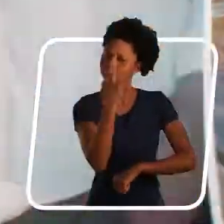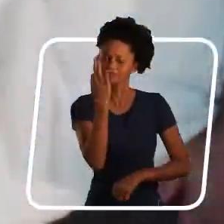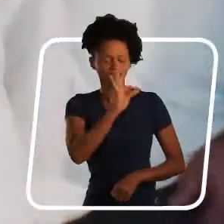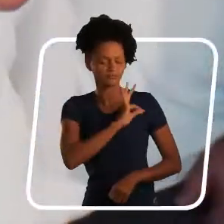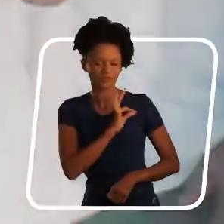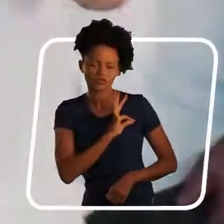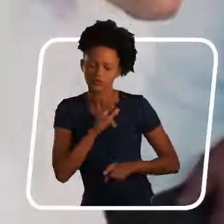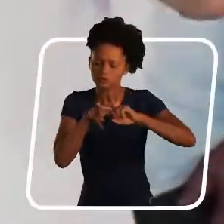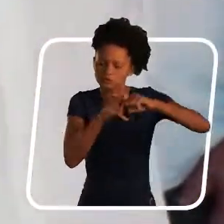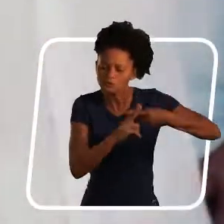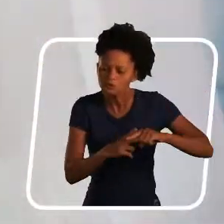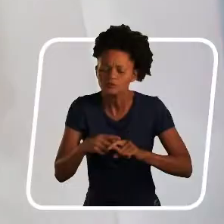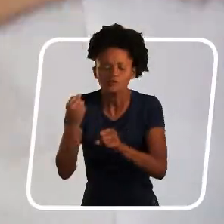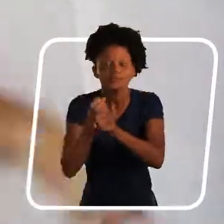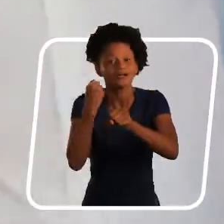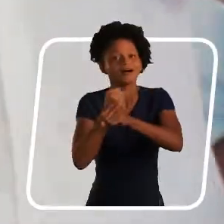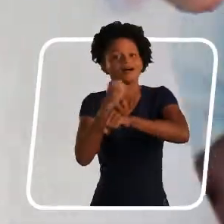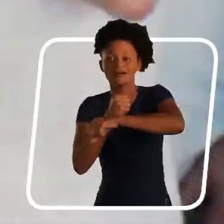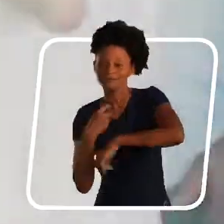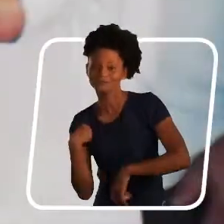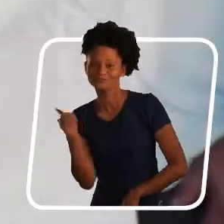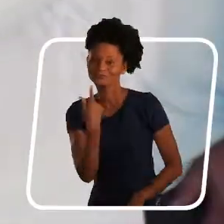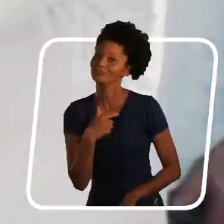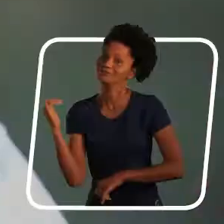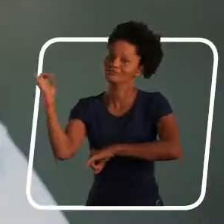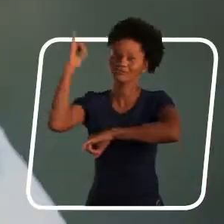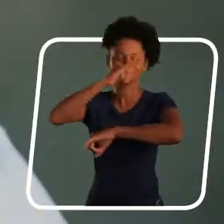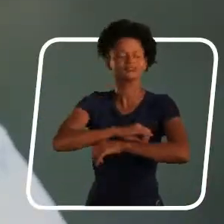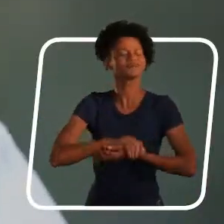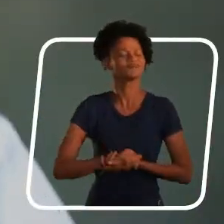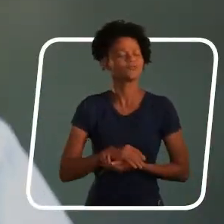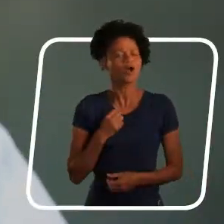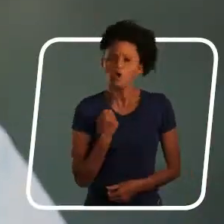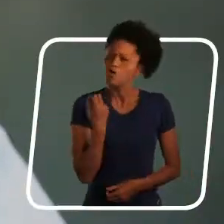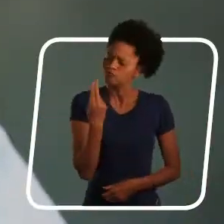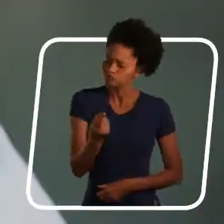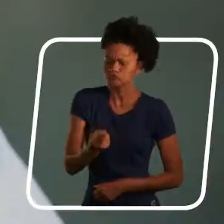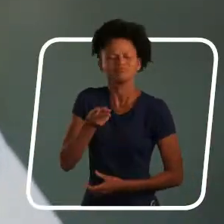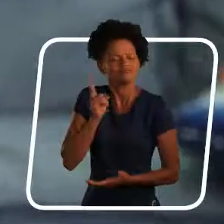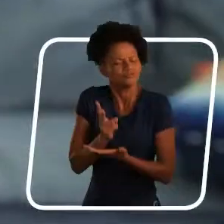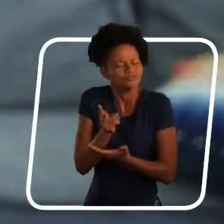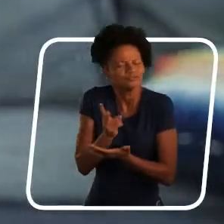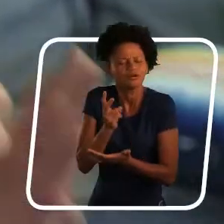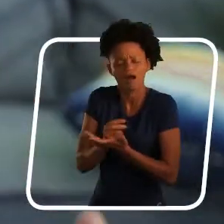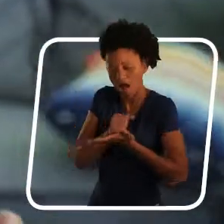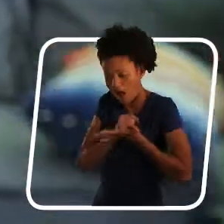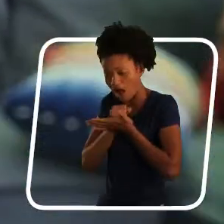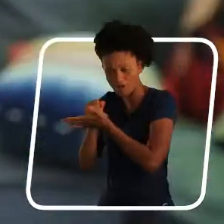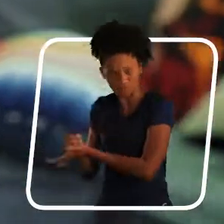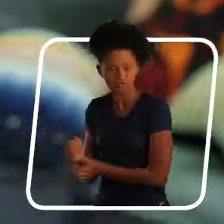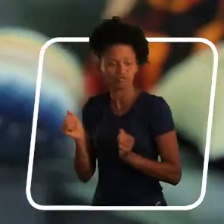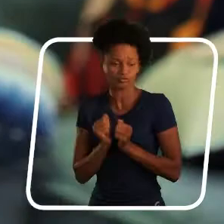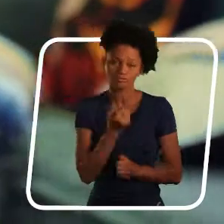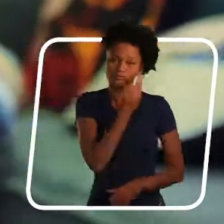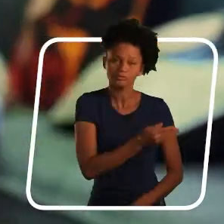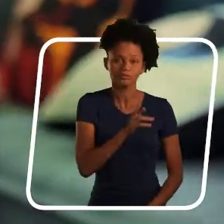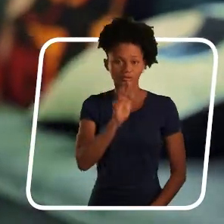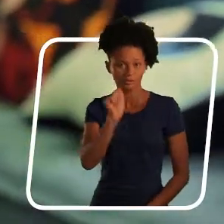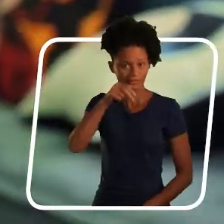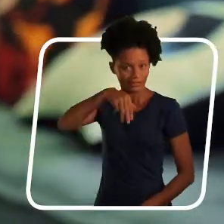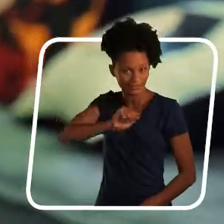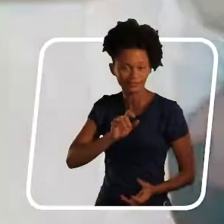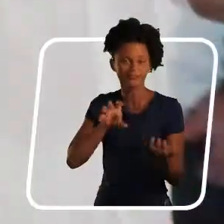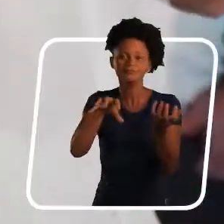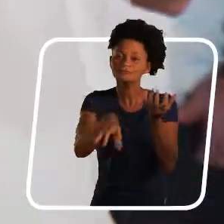os consertos que precisavam ser feitos no nosso aeroporto. E vou continuar ajudando ele, ao lado do senador Renan, no